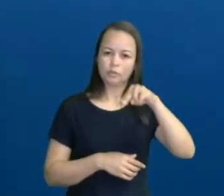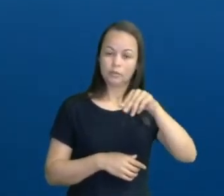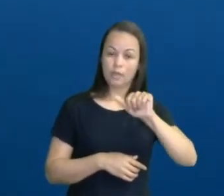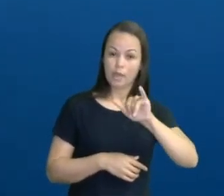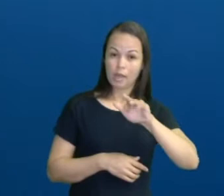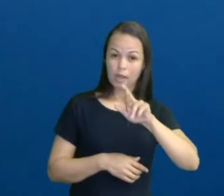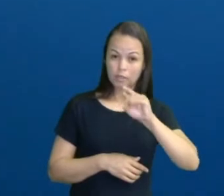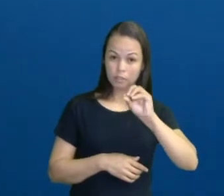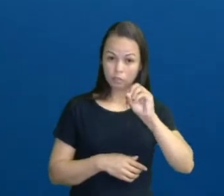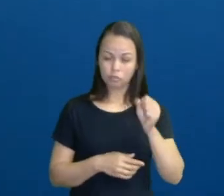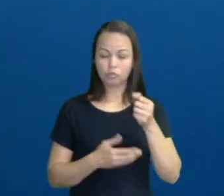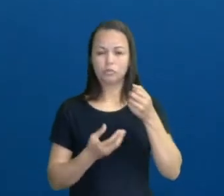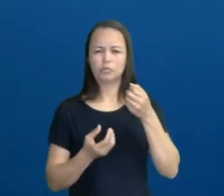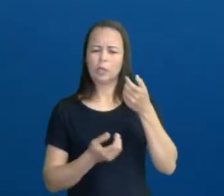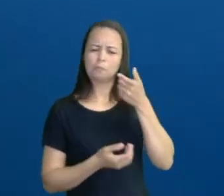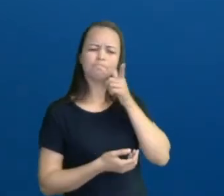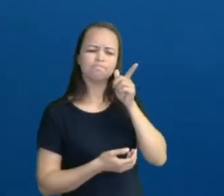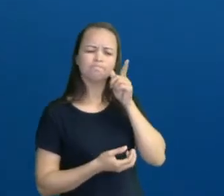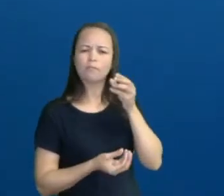não conseguem